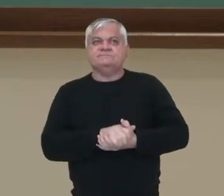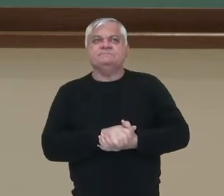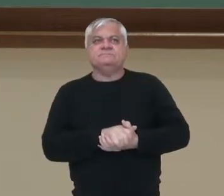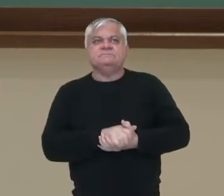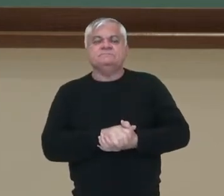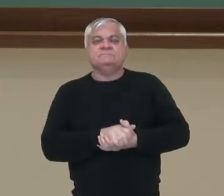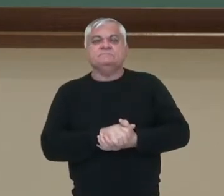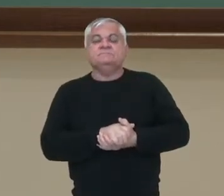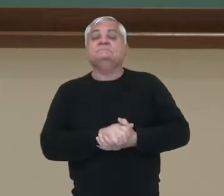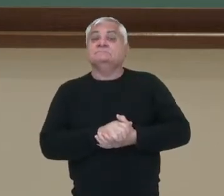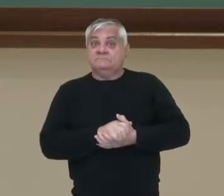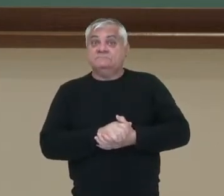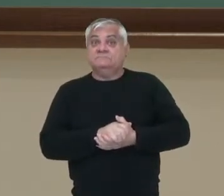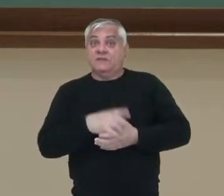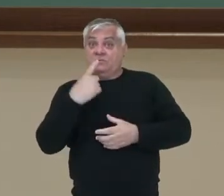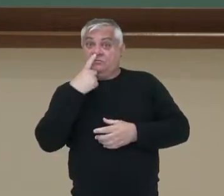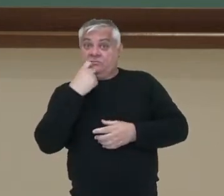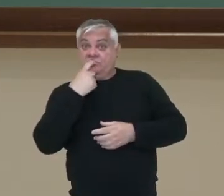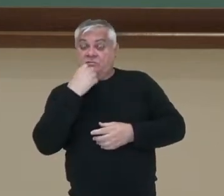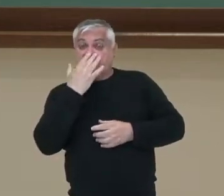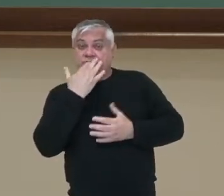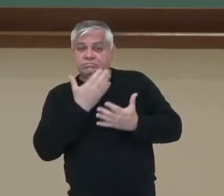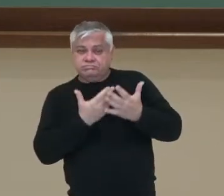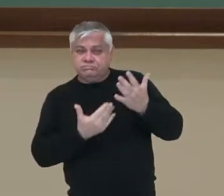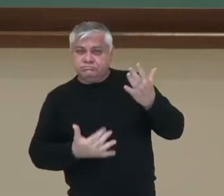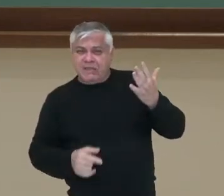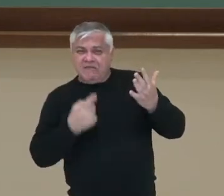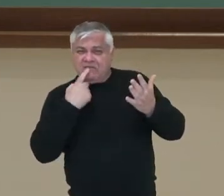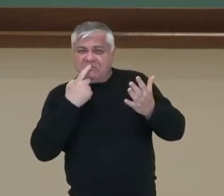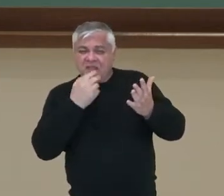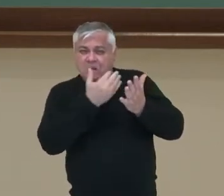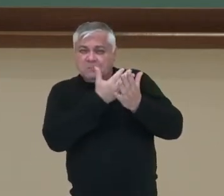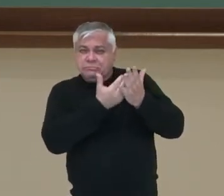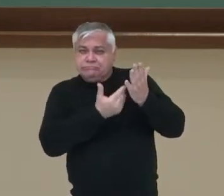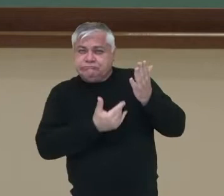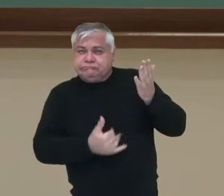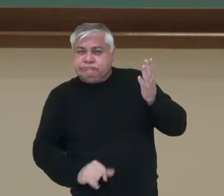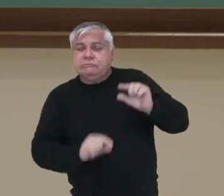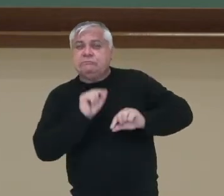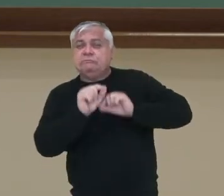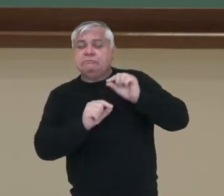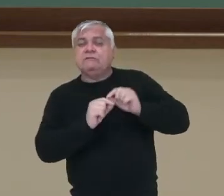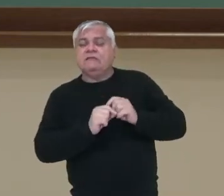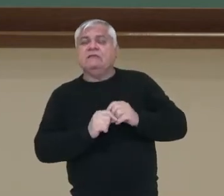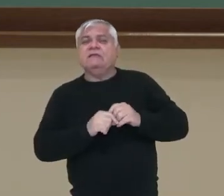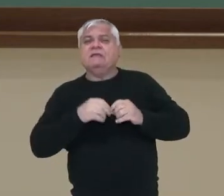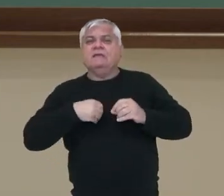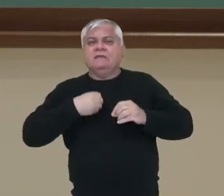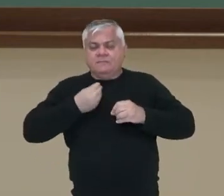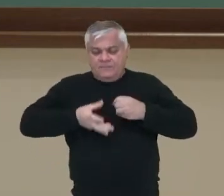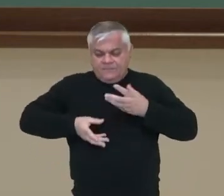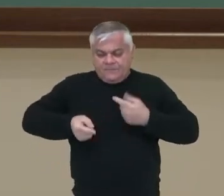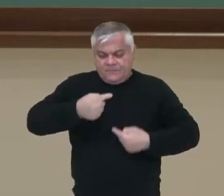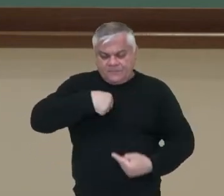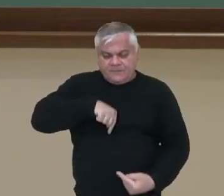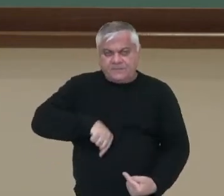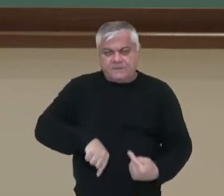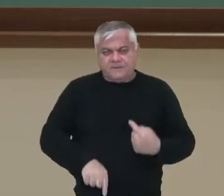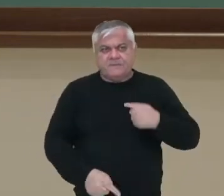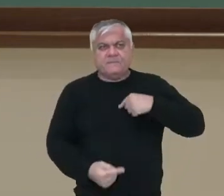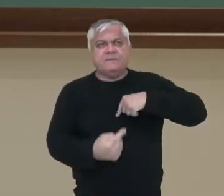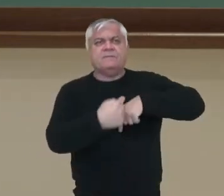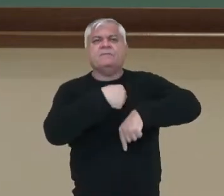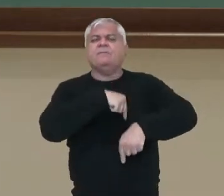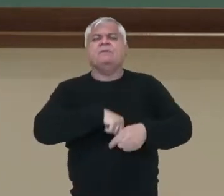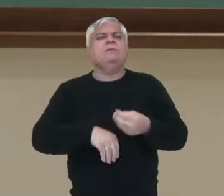E o sangue especificamente, né? Esse líquido que vai levar, né, os produtos da circulação pelo corpo todo, né?